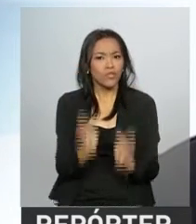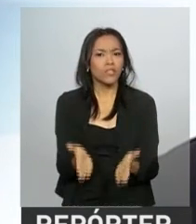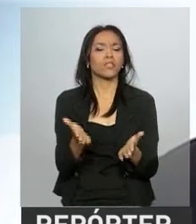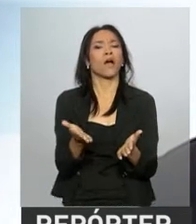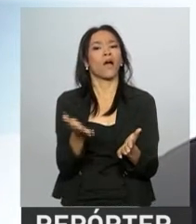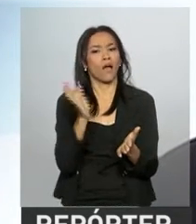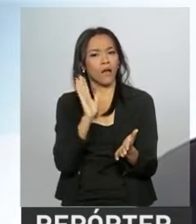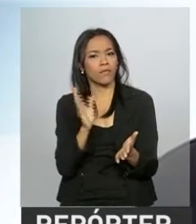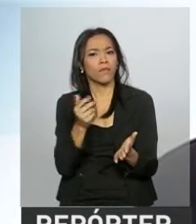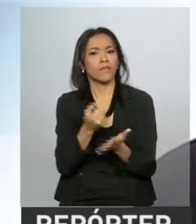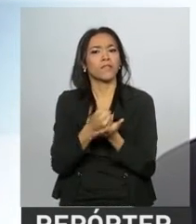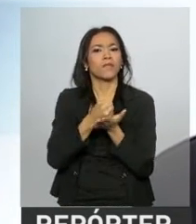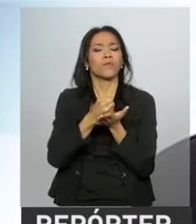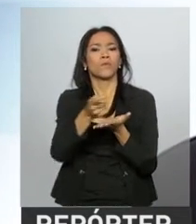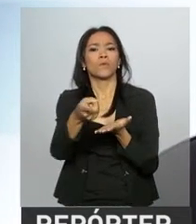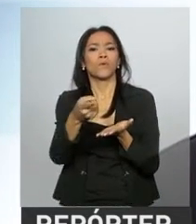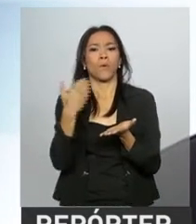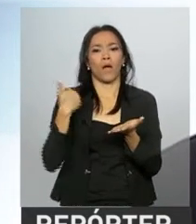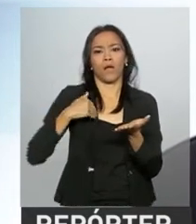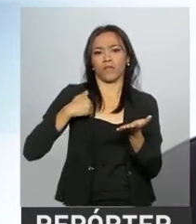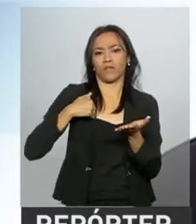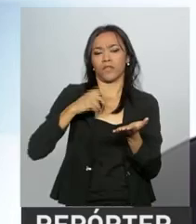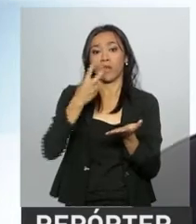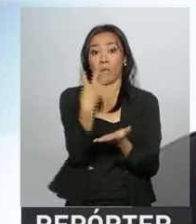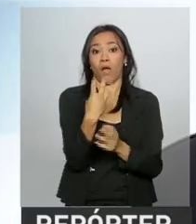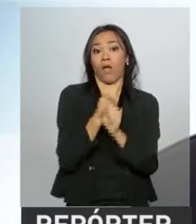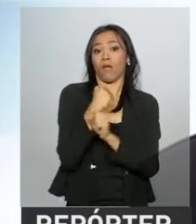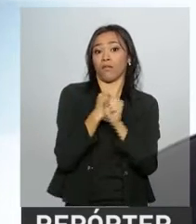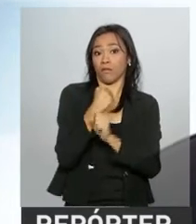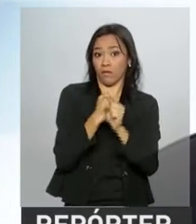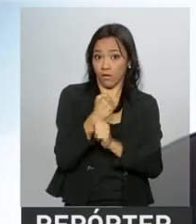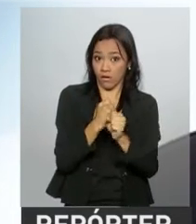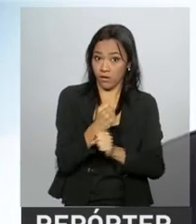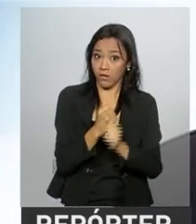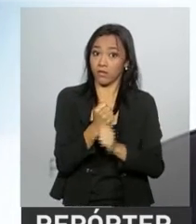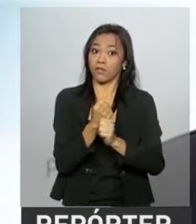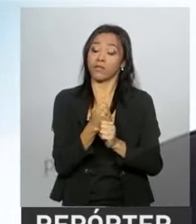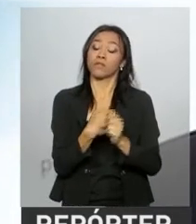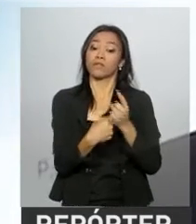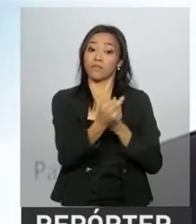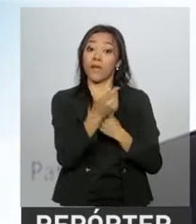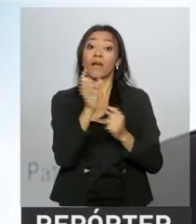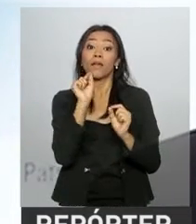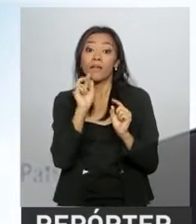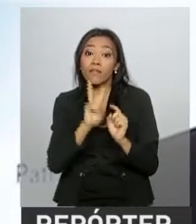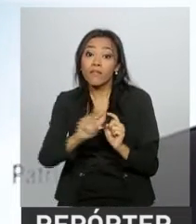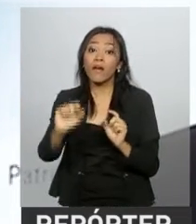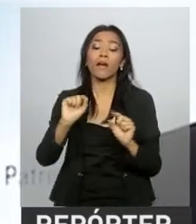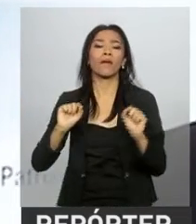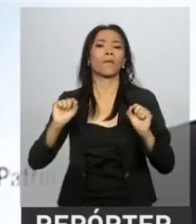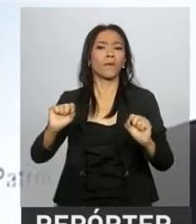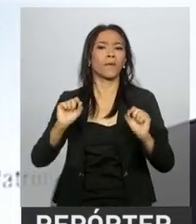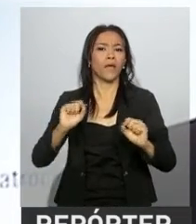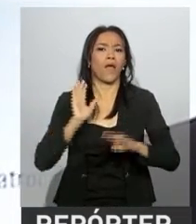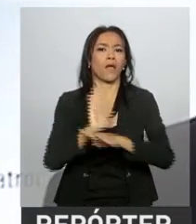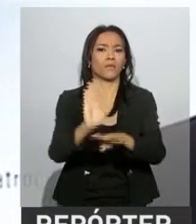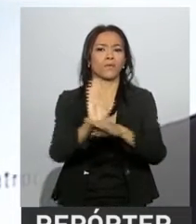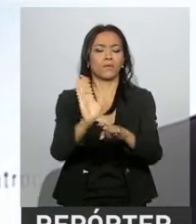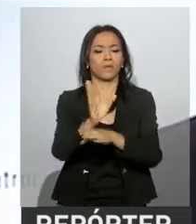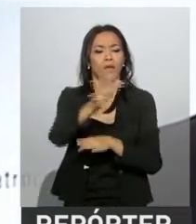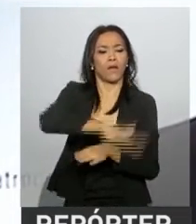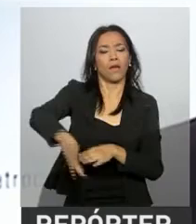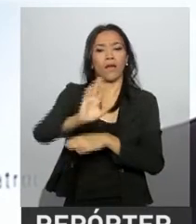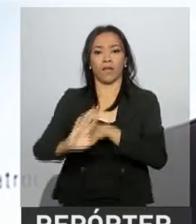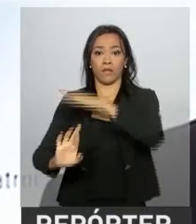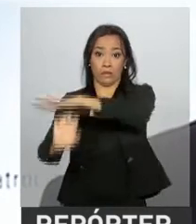Acordo Automotivo Brasil-Argentina para 4 anos, o que vai dar previsibilidade para os empresários do setor,